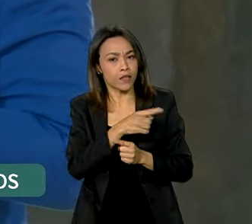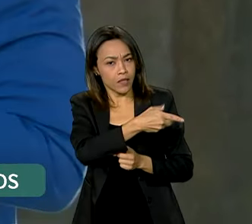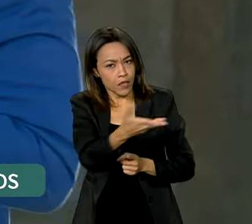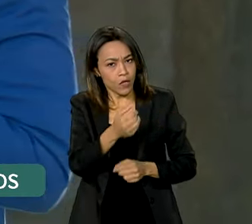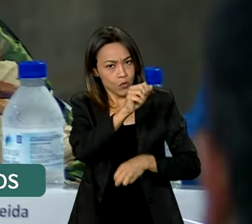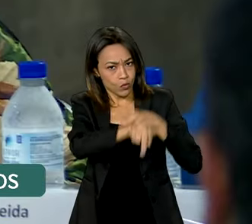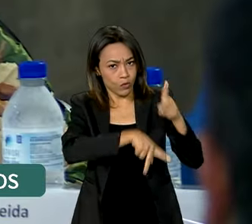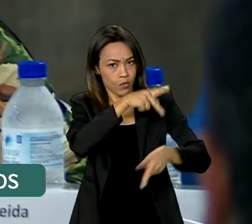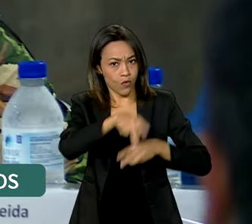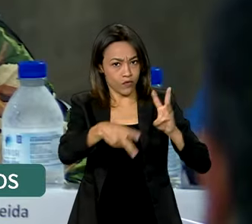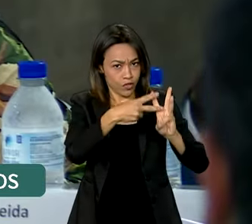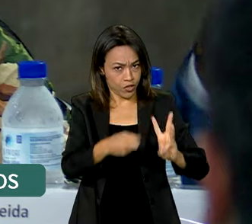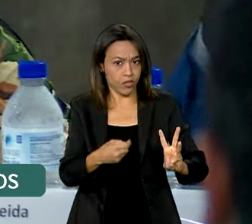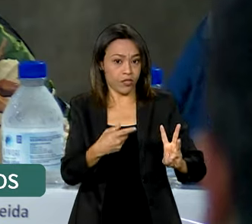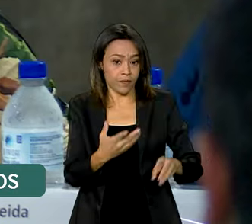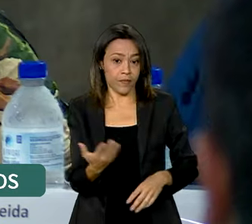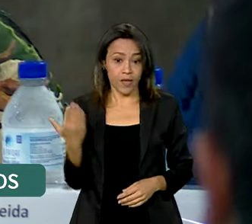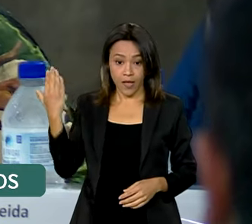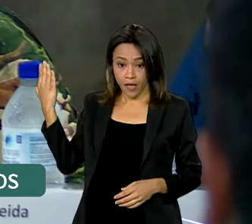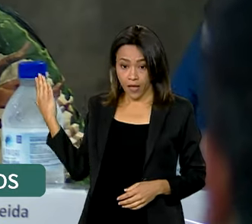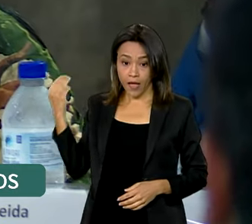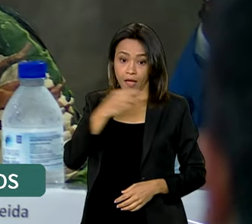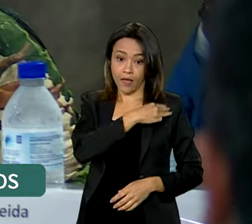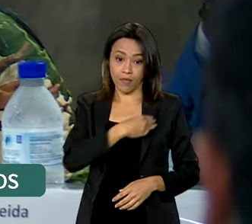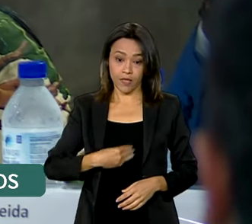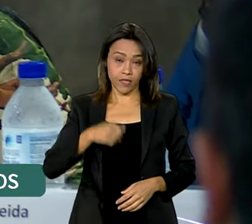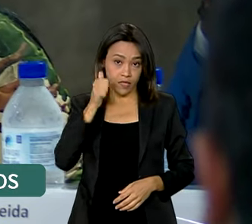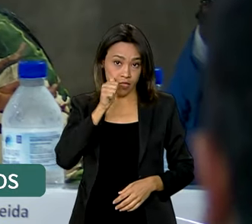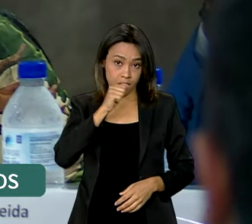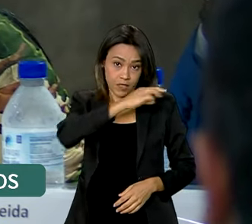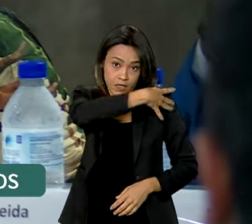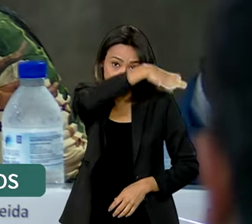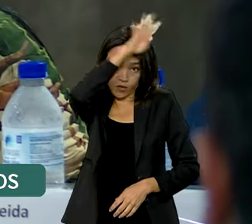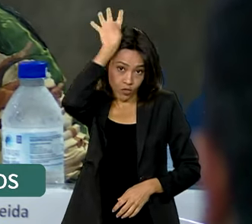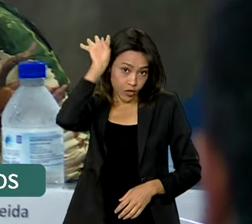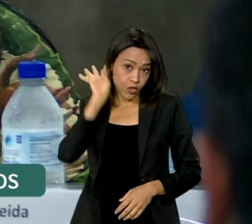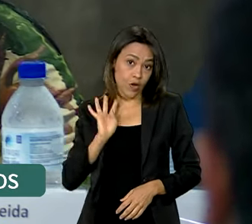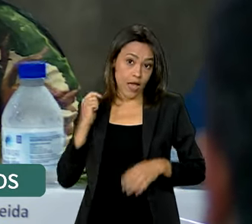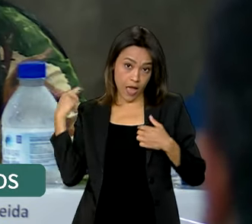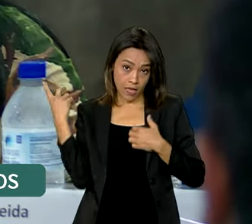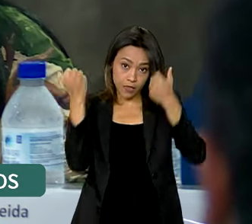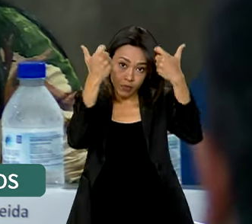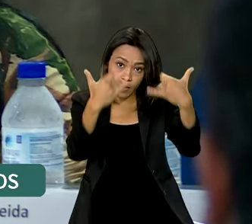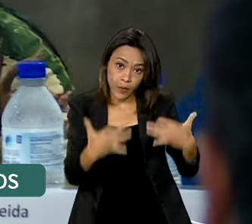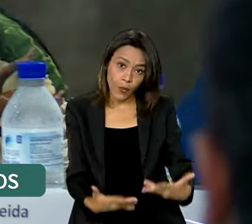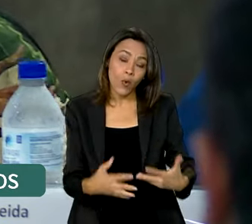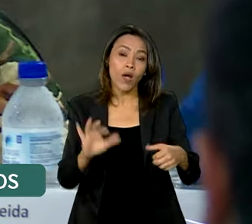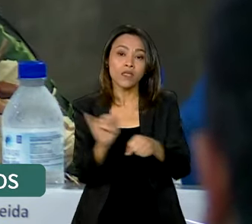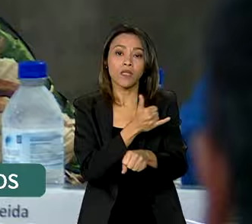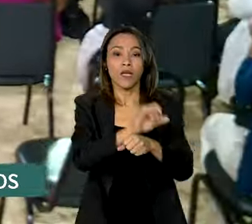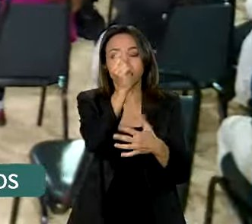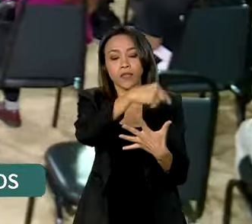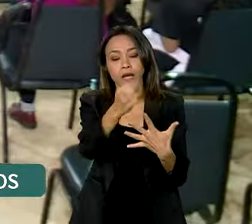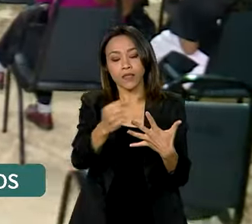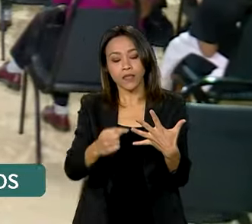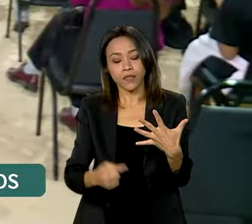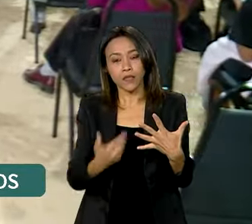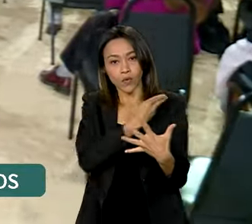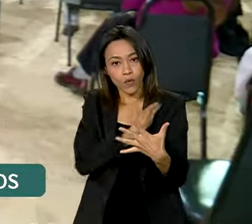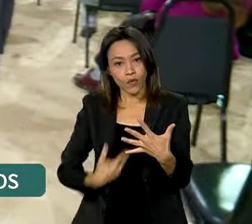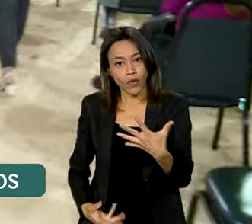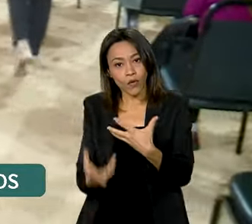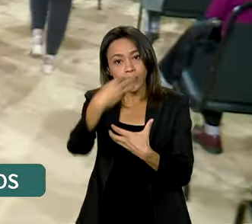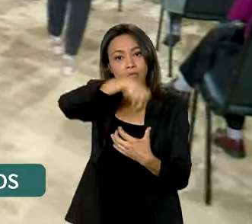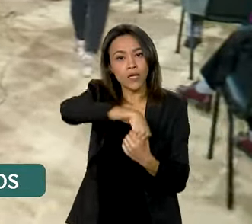povos indígenas. A ministra dos Povos Indígenas, Sônia Guajajara, destacou as ações executadas pelo governo dentro do Plano